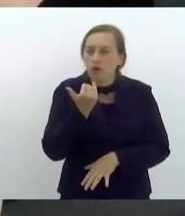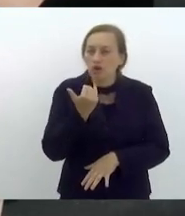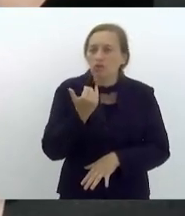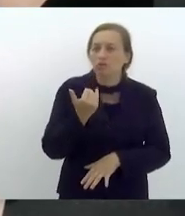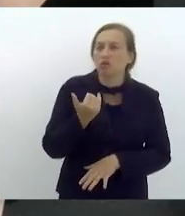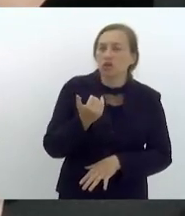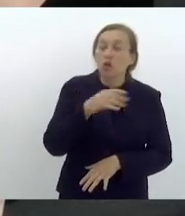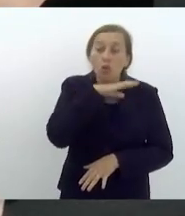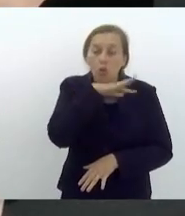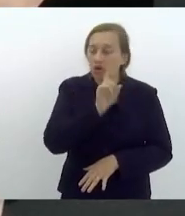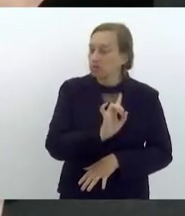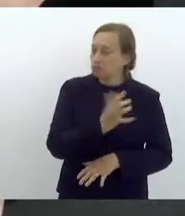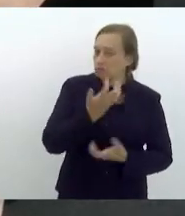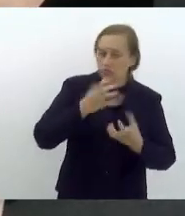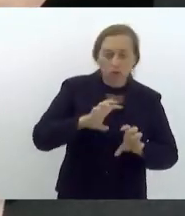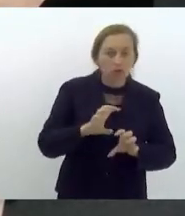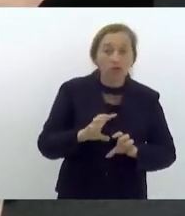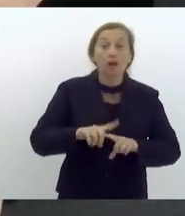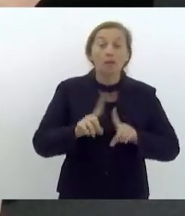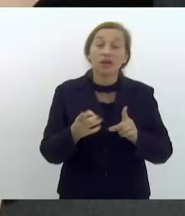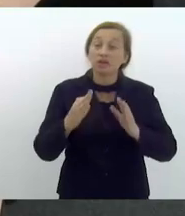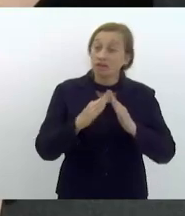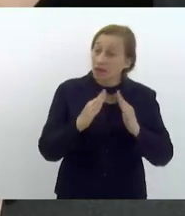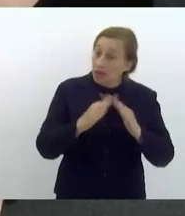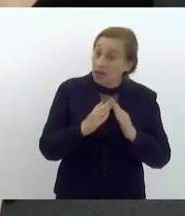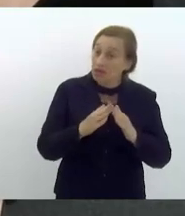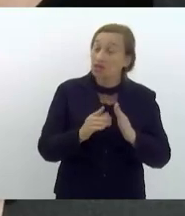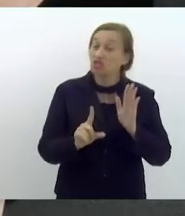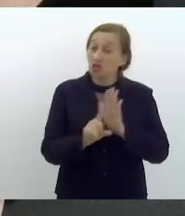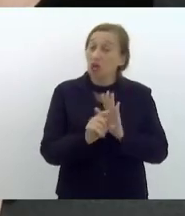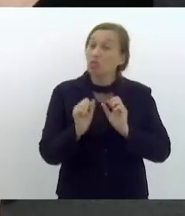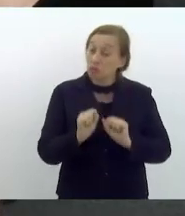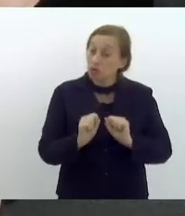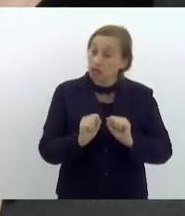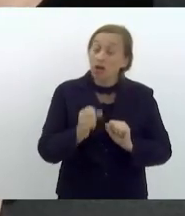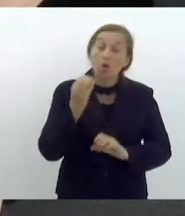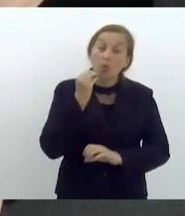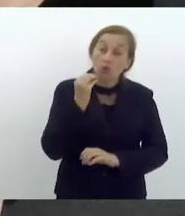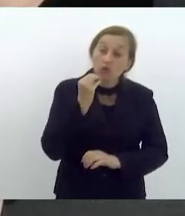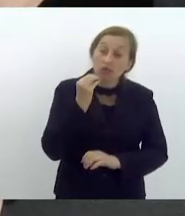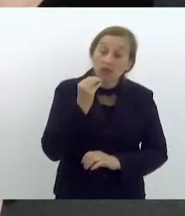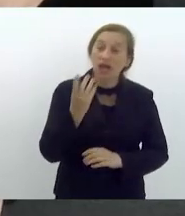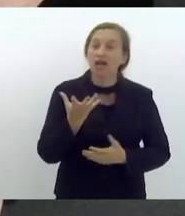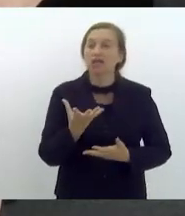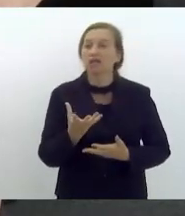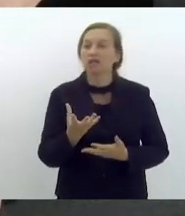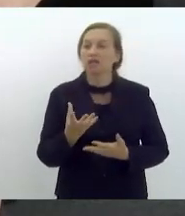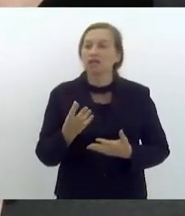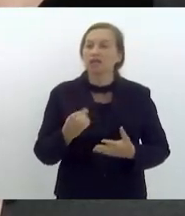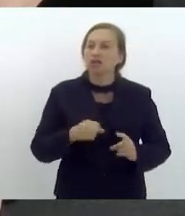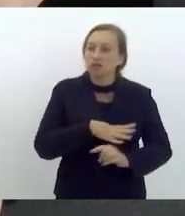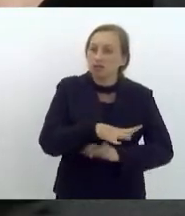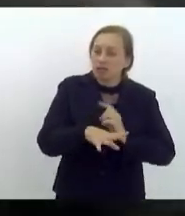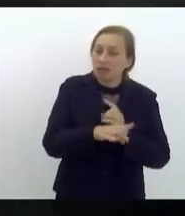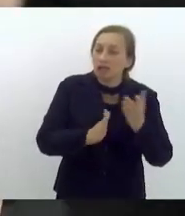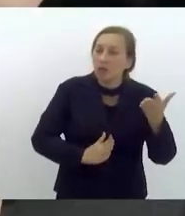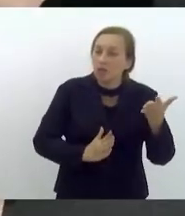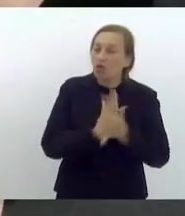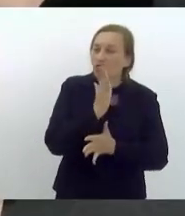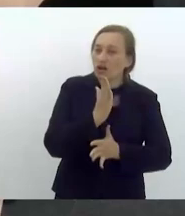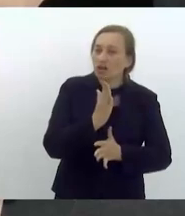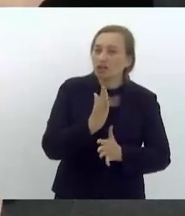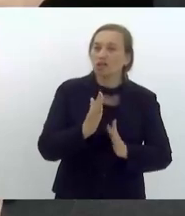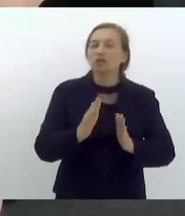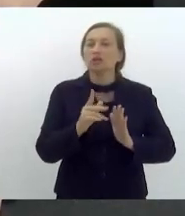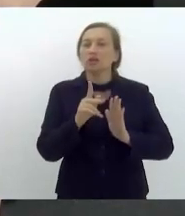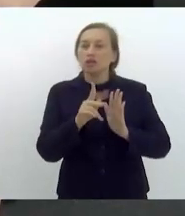ela não queremos isso e essa casa que dirigente podia dar uma oportunidade para a sociedade como todo se tem aprovado esse projeto